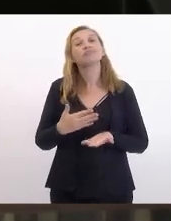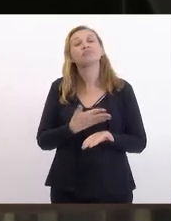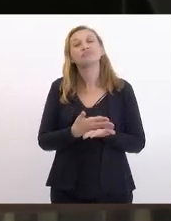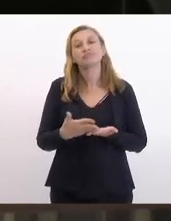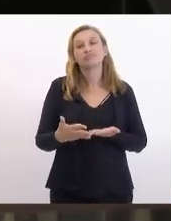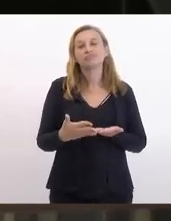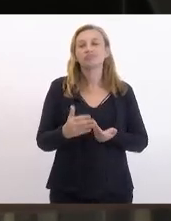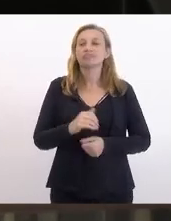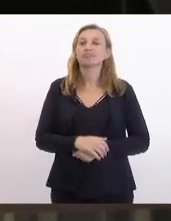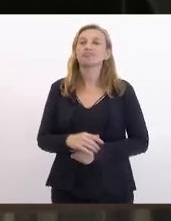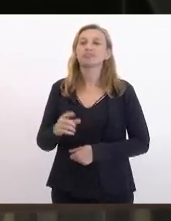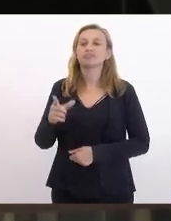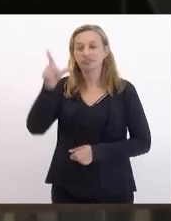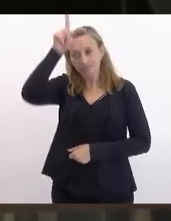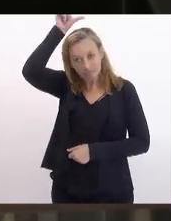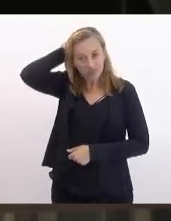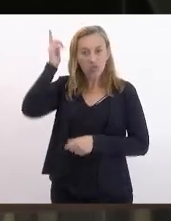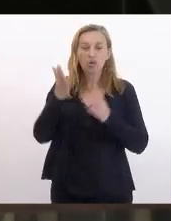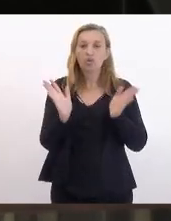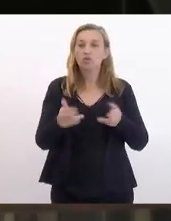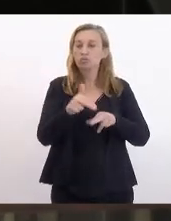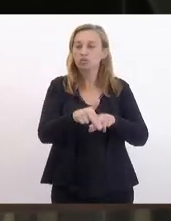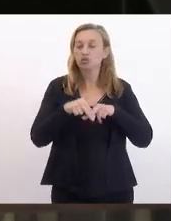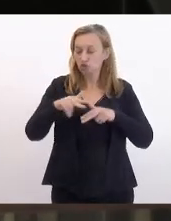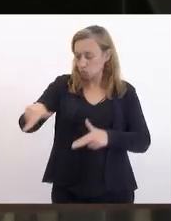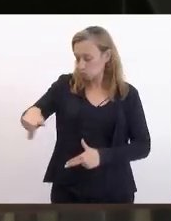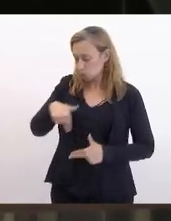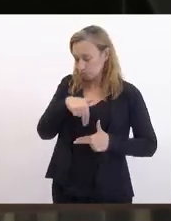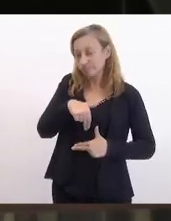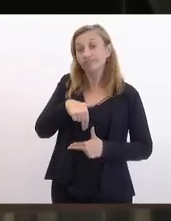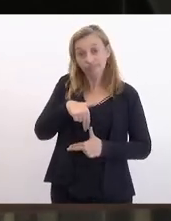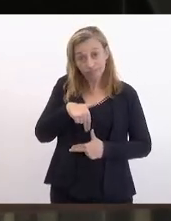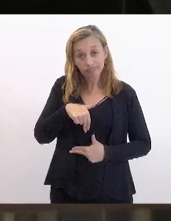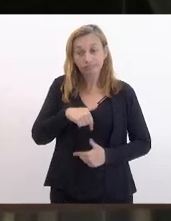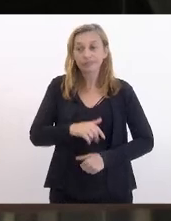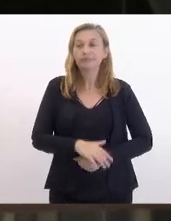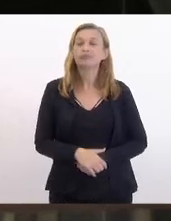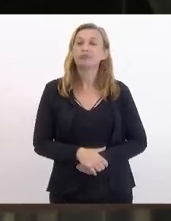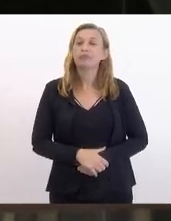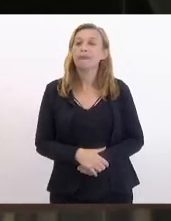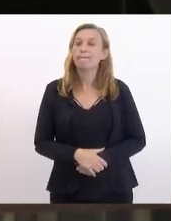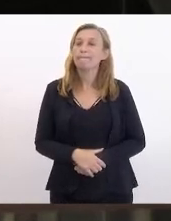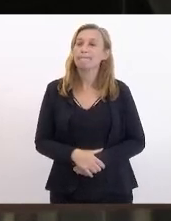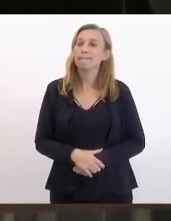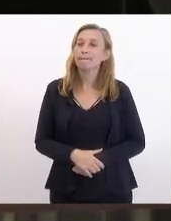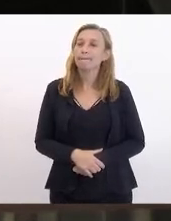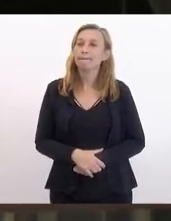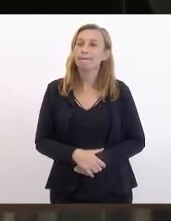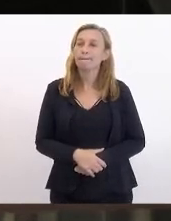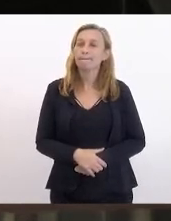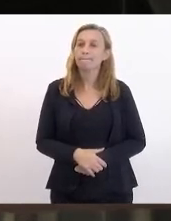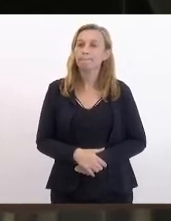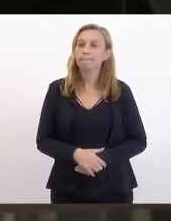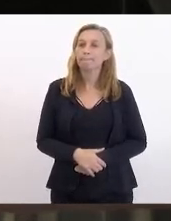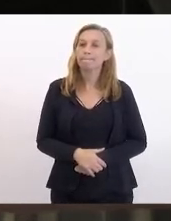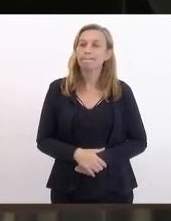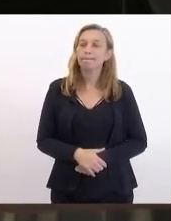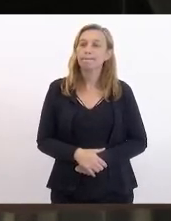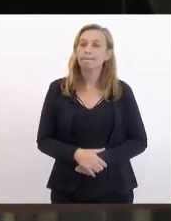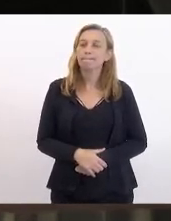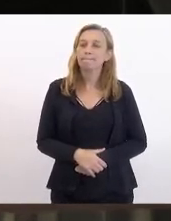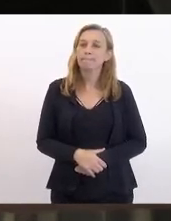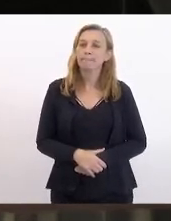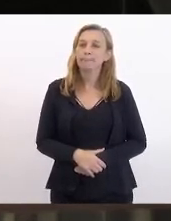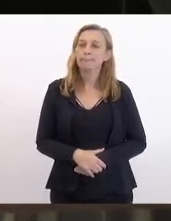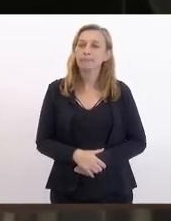meu motivo hoje de subir aqui a esta Tribuna e é para uma pelação